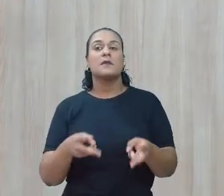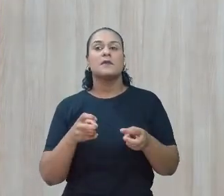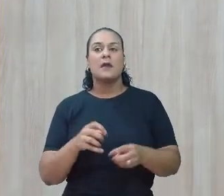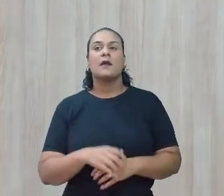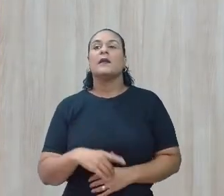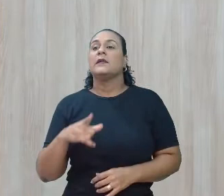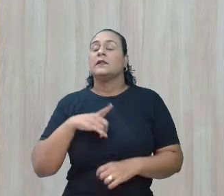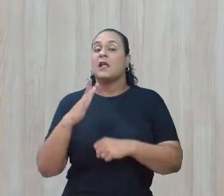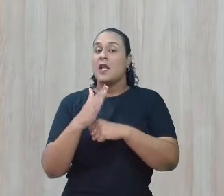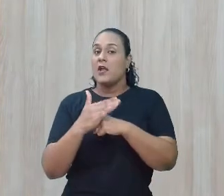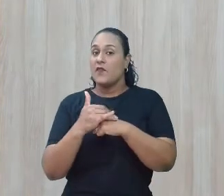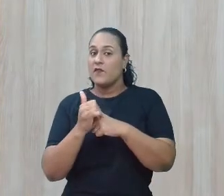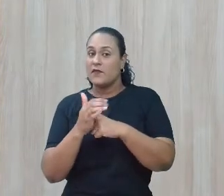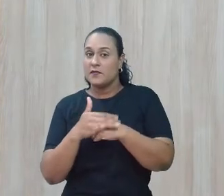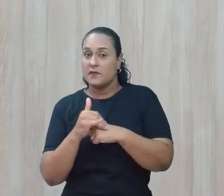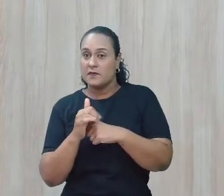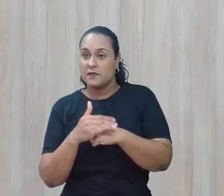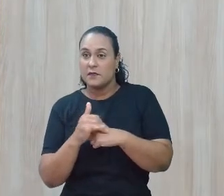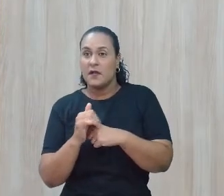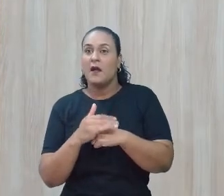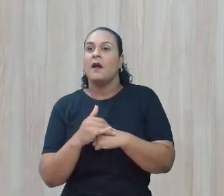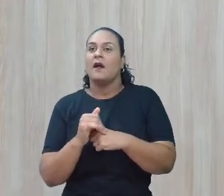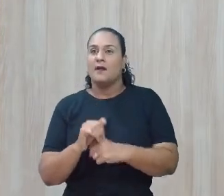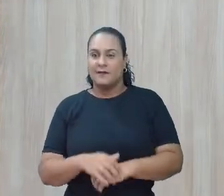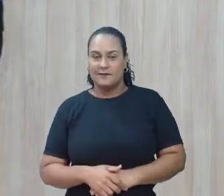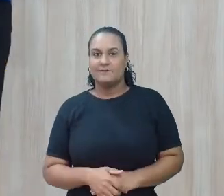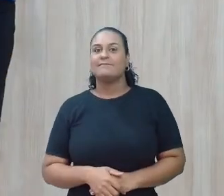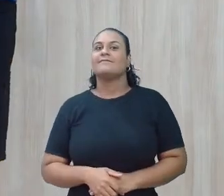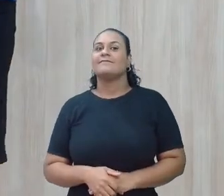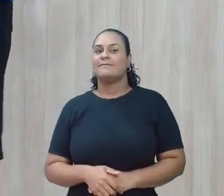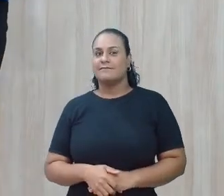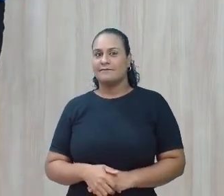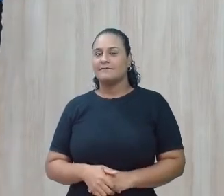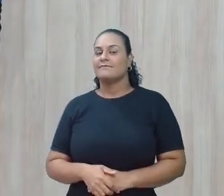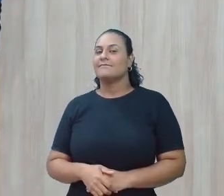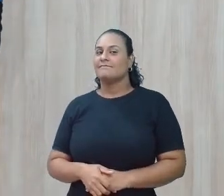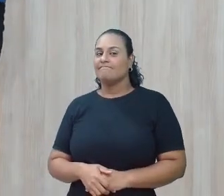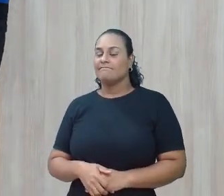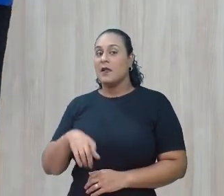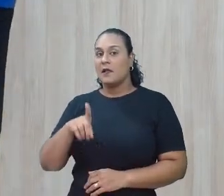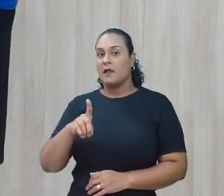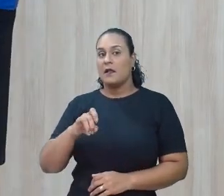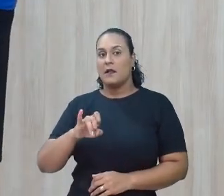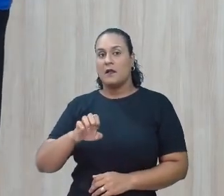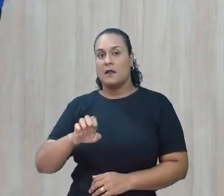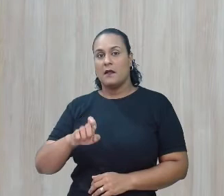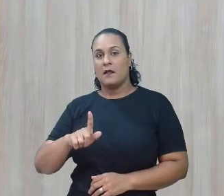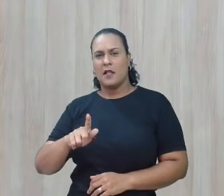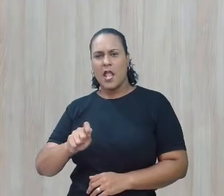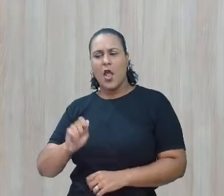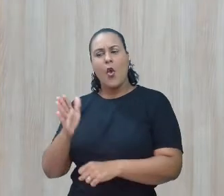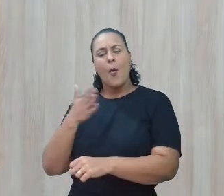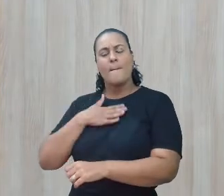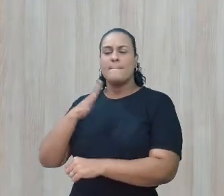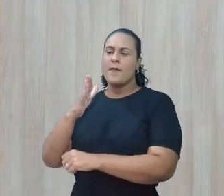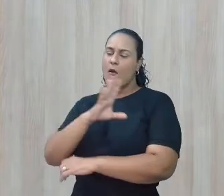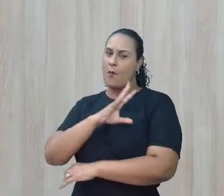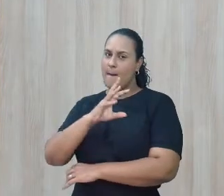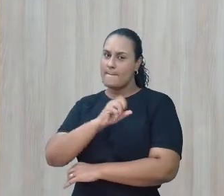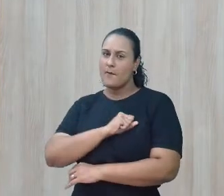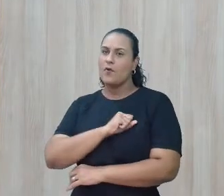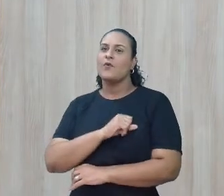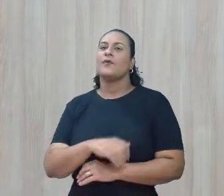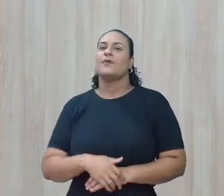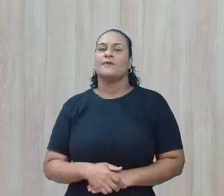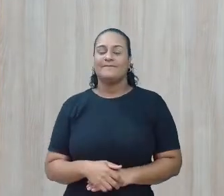a afetividade. A afetividade no vocativo, ela chama Diego, meu amor, não é? Ela faz